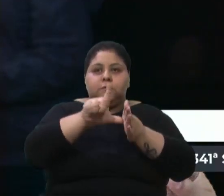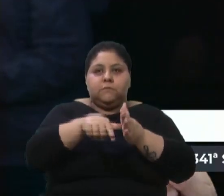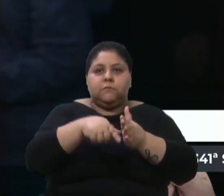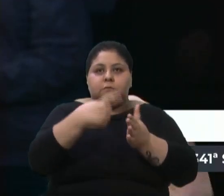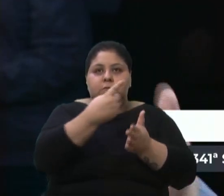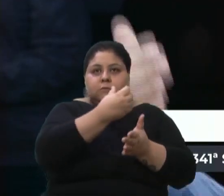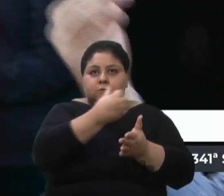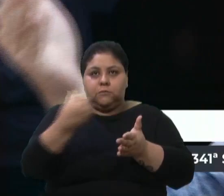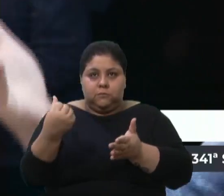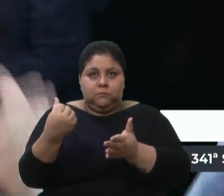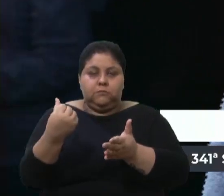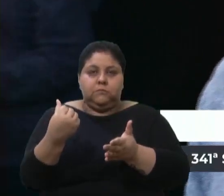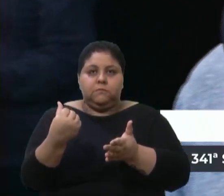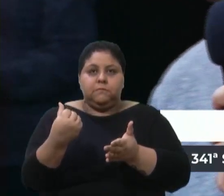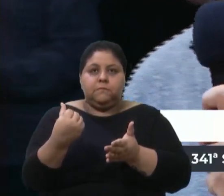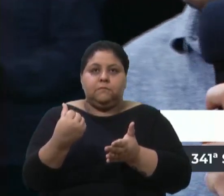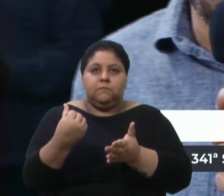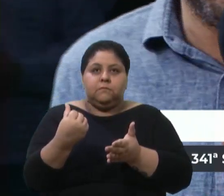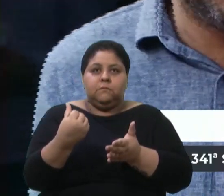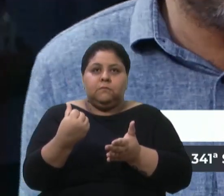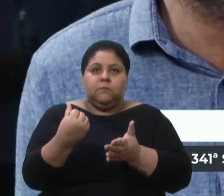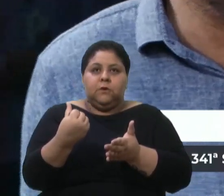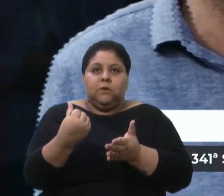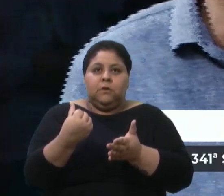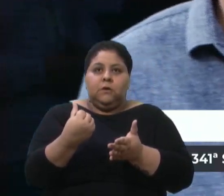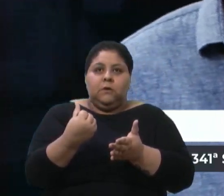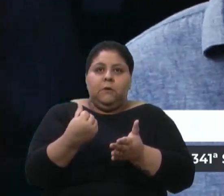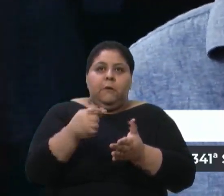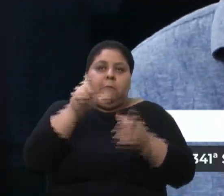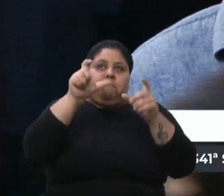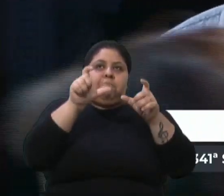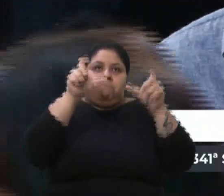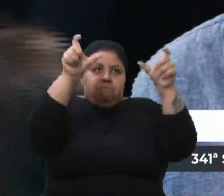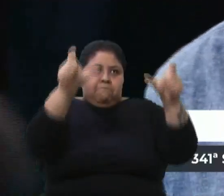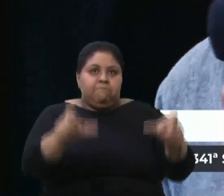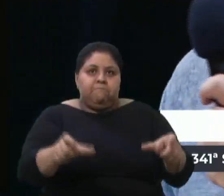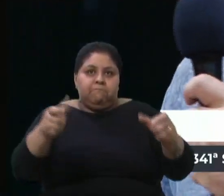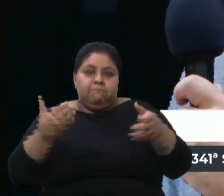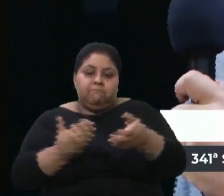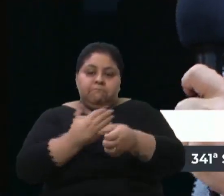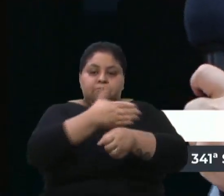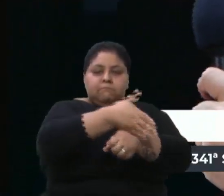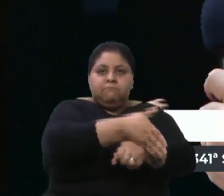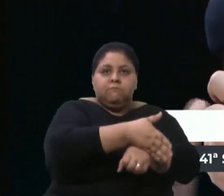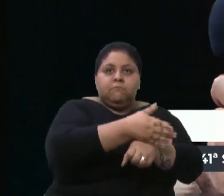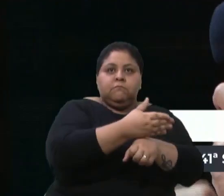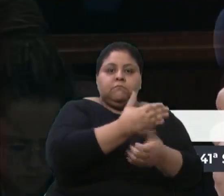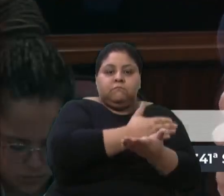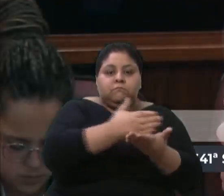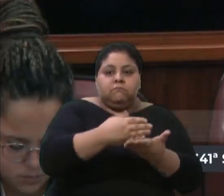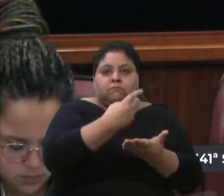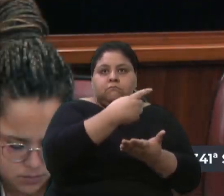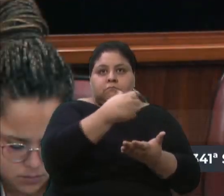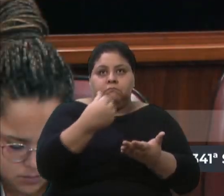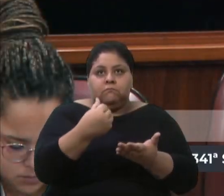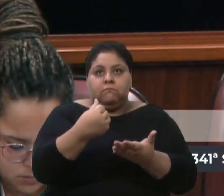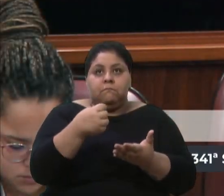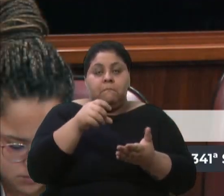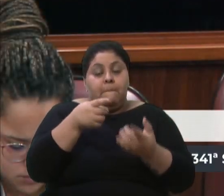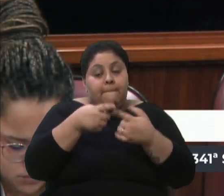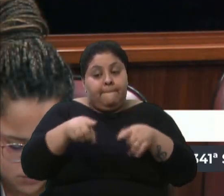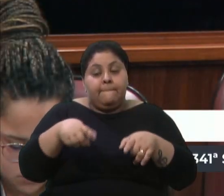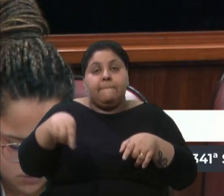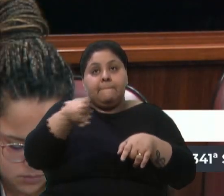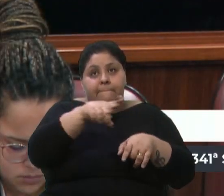quem, né, não acessou ao ensino fundamental a partir dos 16. Só que o nosso